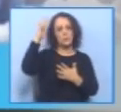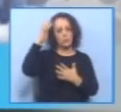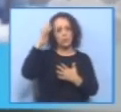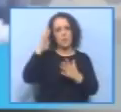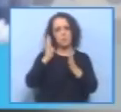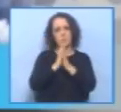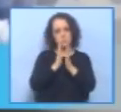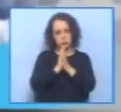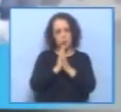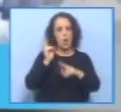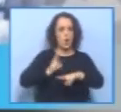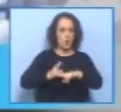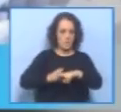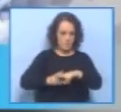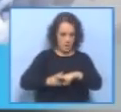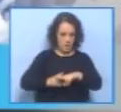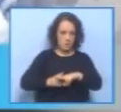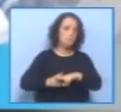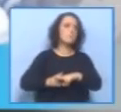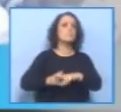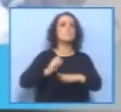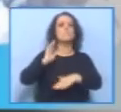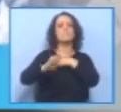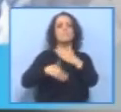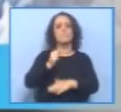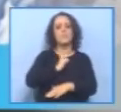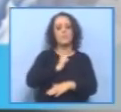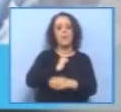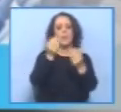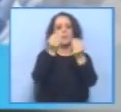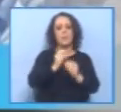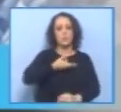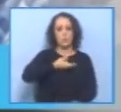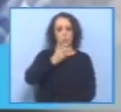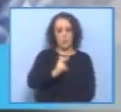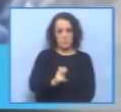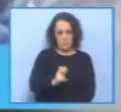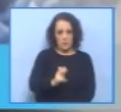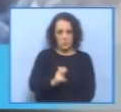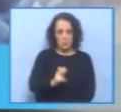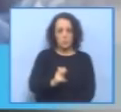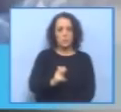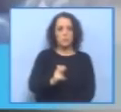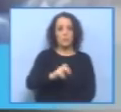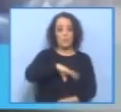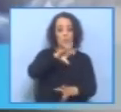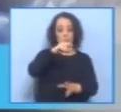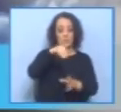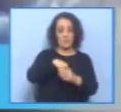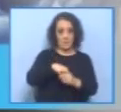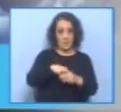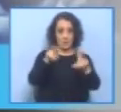no contexto da evangelização, eu escolhi precisamente a catequese, porque é o momento essencial em todo o processo